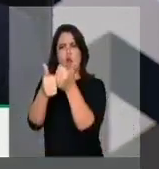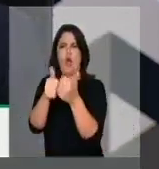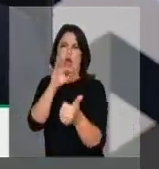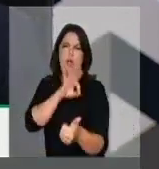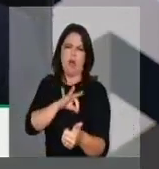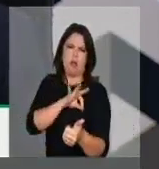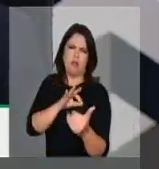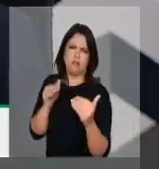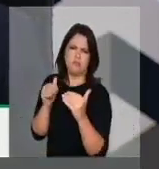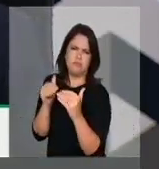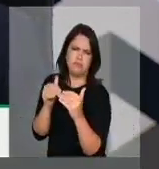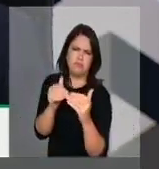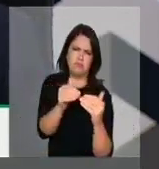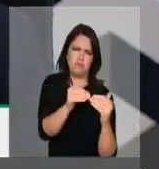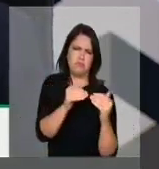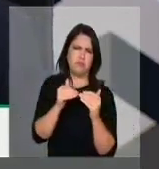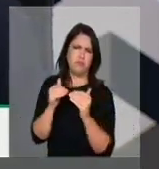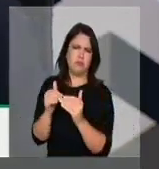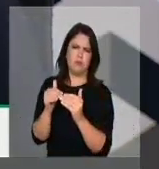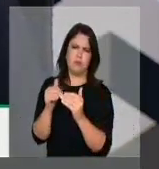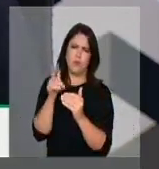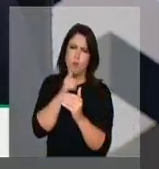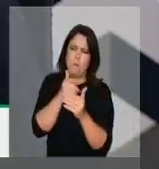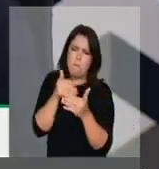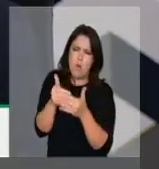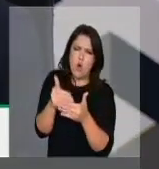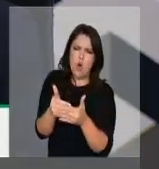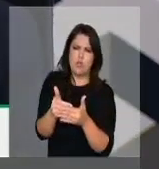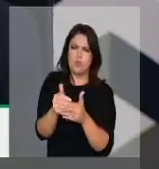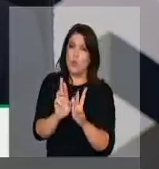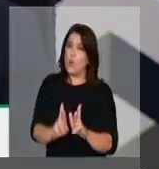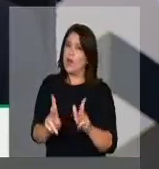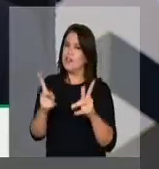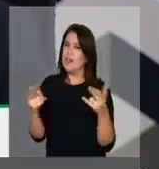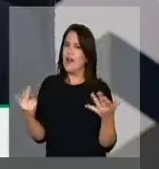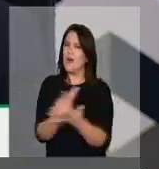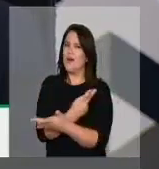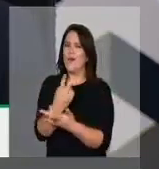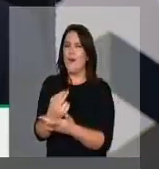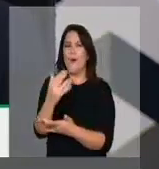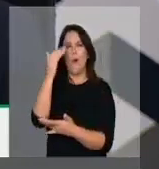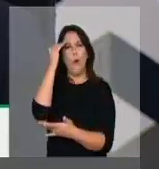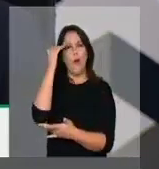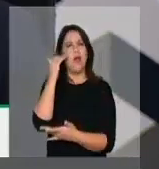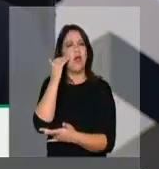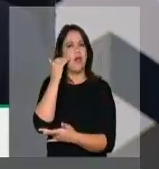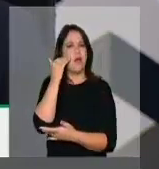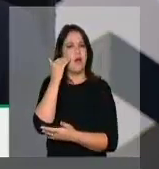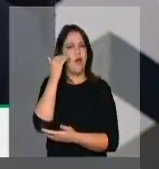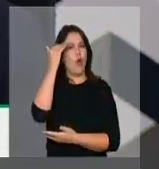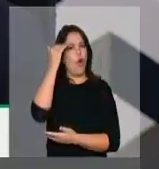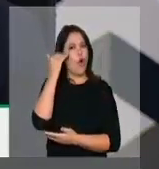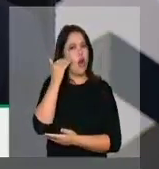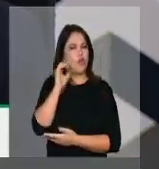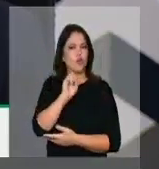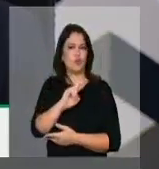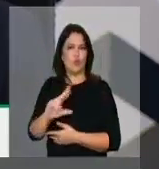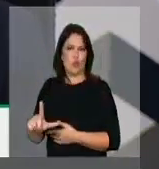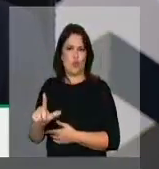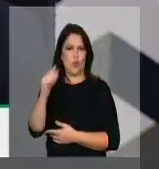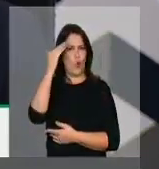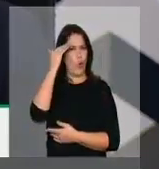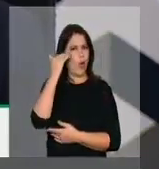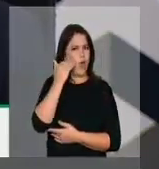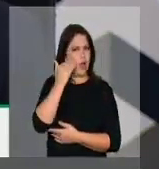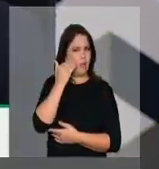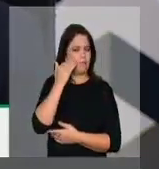menos muita proximidade, assim por diante. Não é diferente o caso da Coreia do Sul, por exemplo. A Coreia do